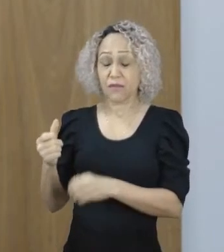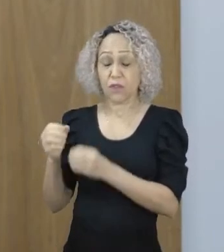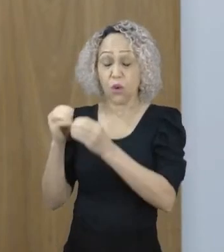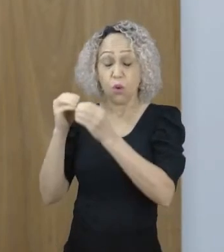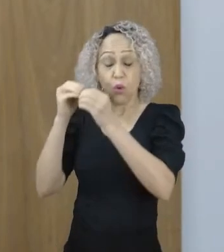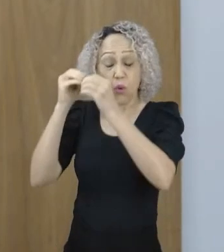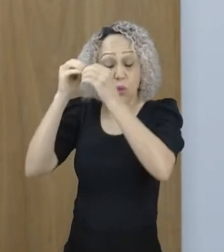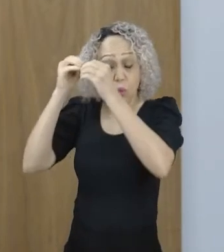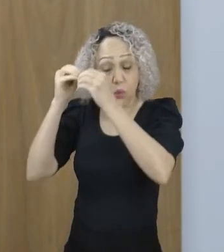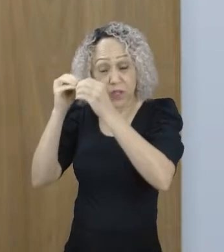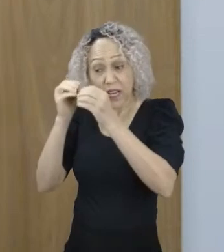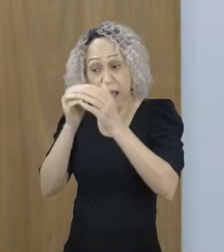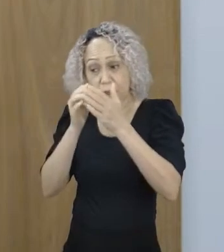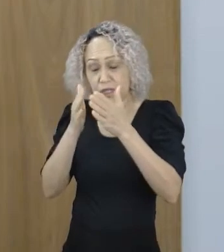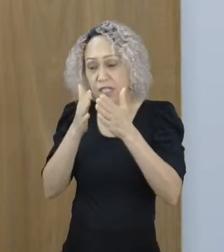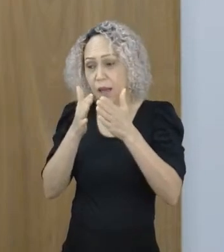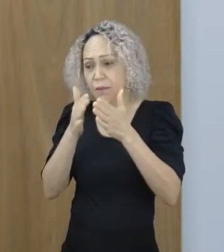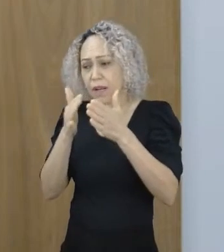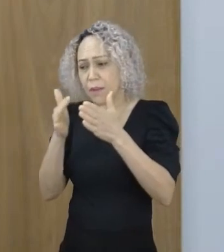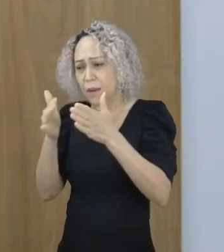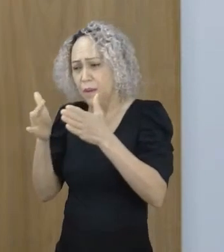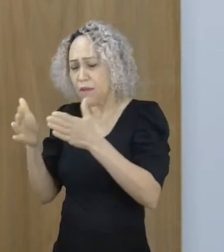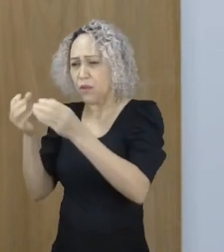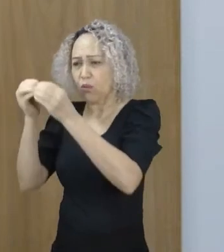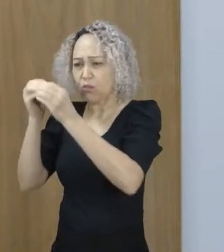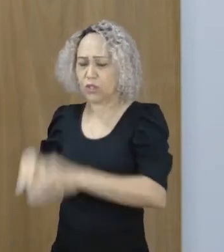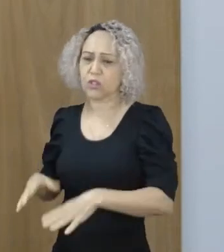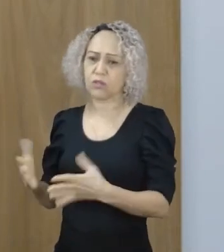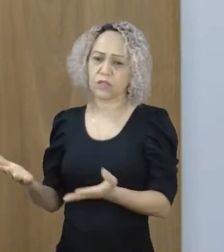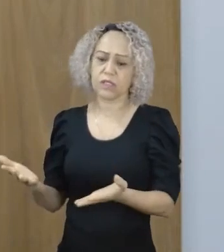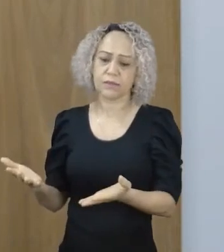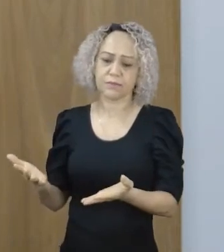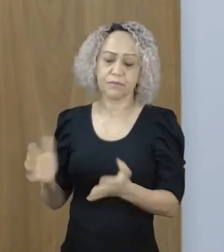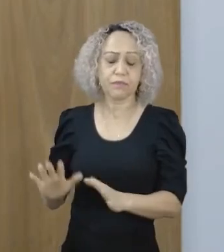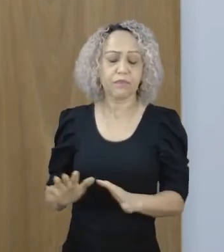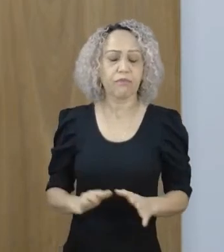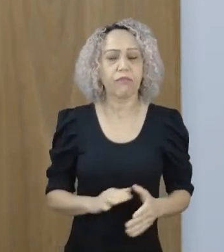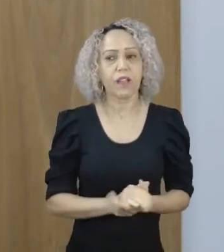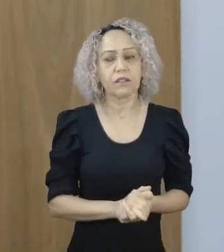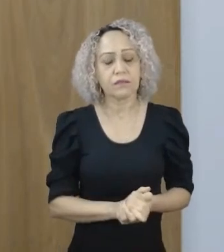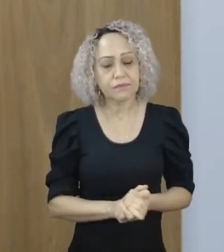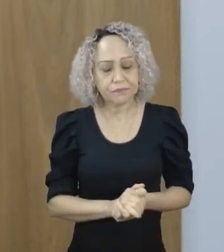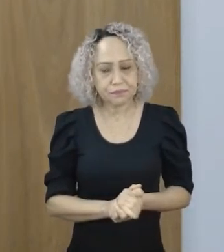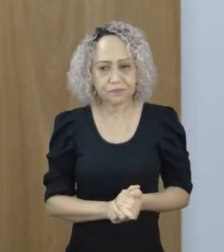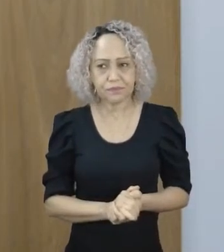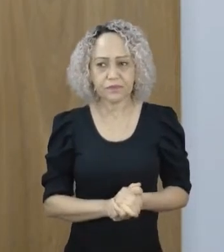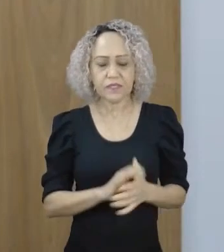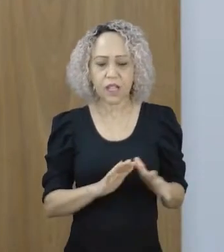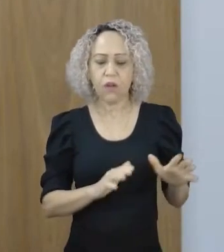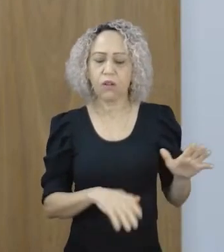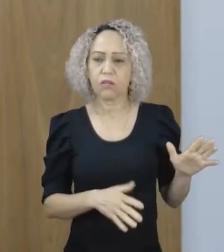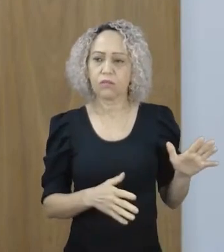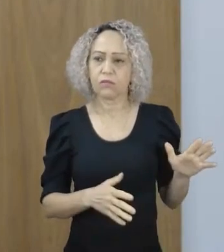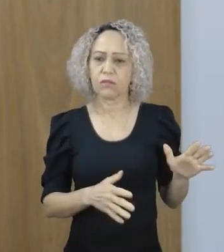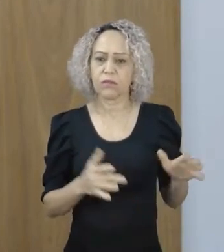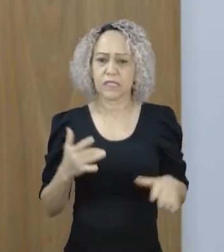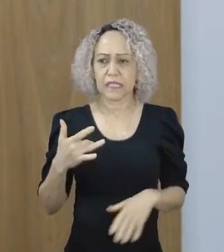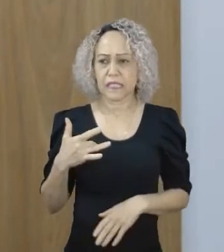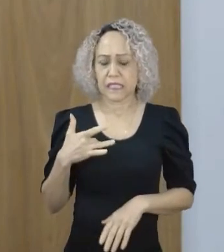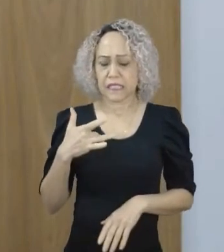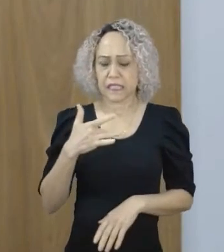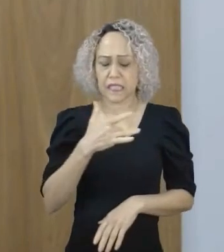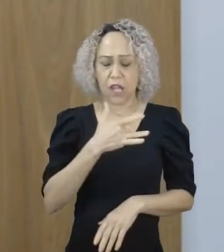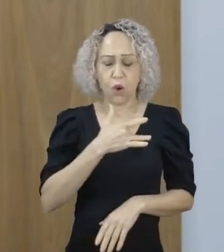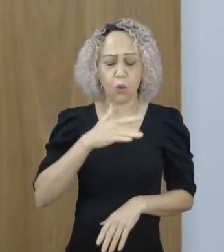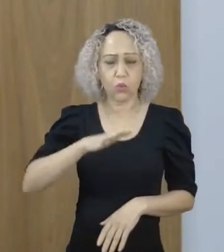nós tínhamos nos governos anteriores do presidente Lula e da presidenta Dilma. No caso da saúde, a devastação foi